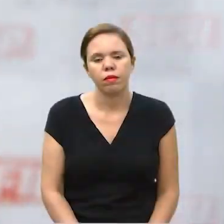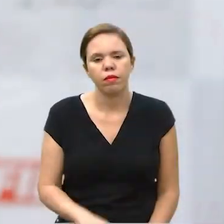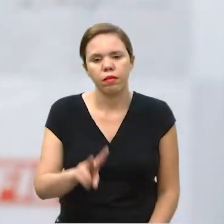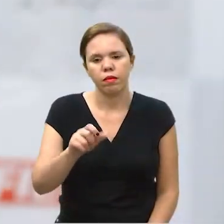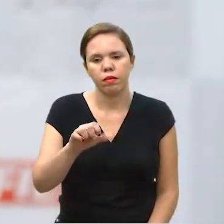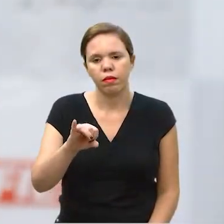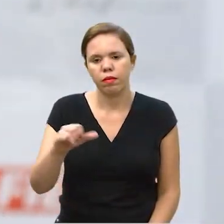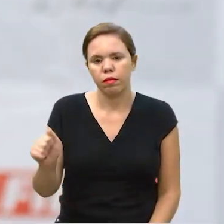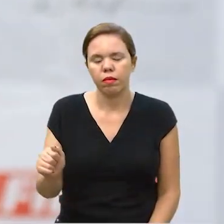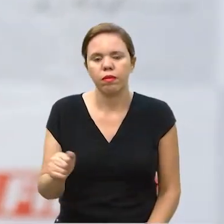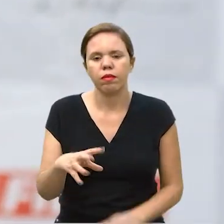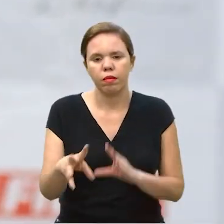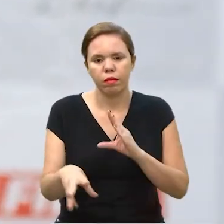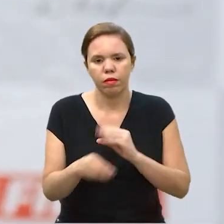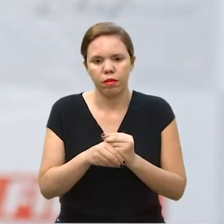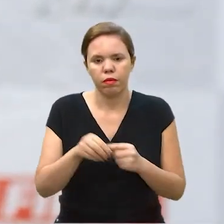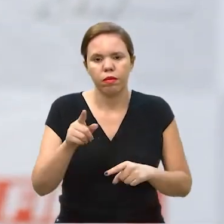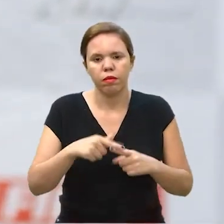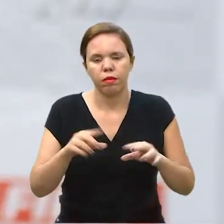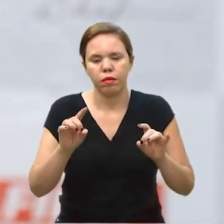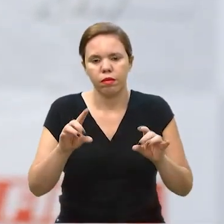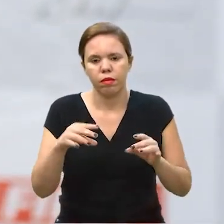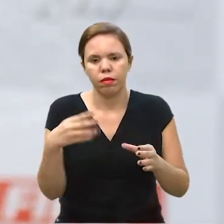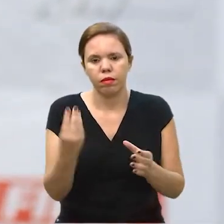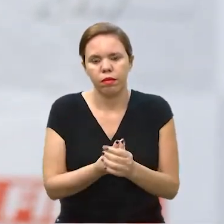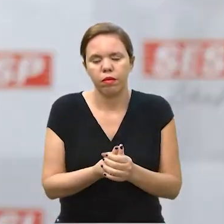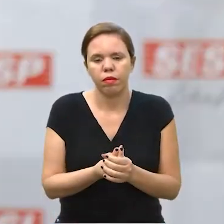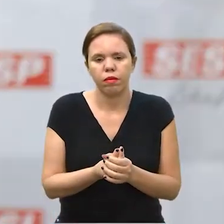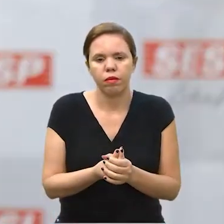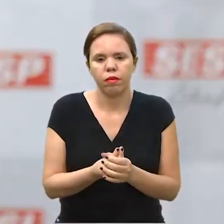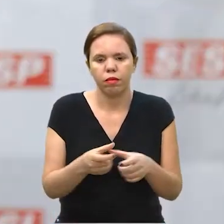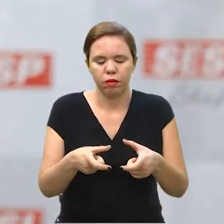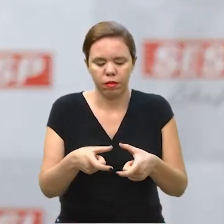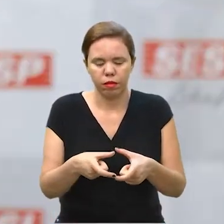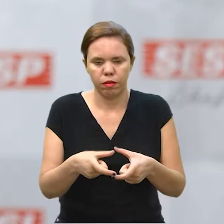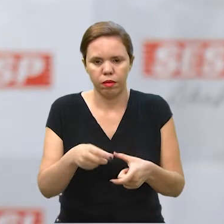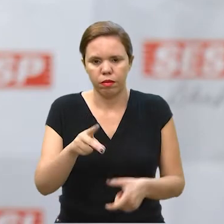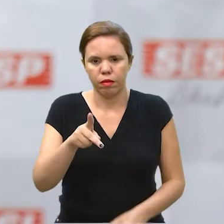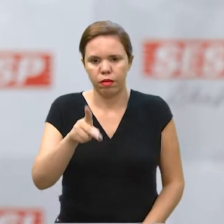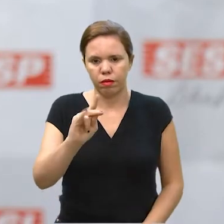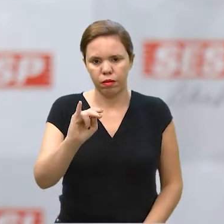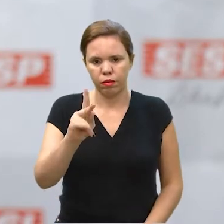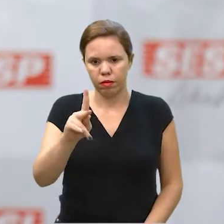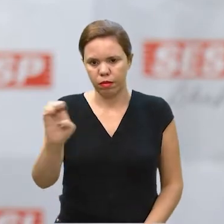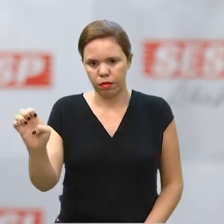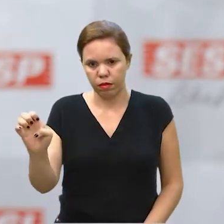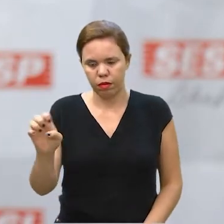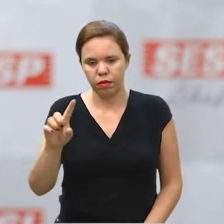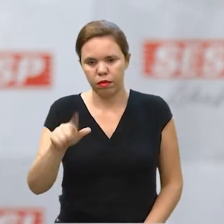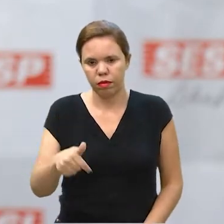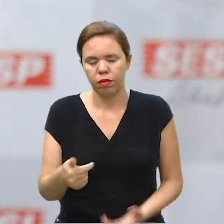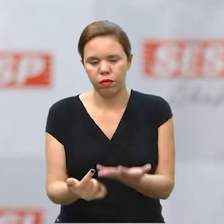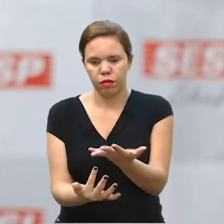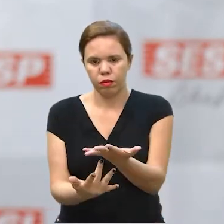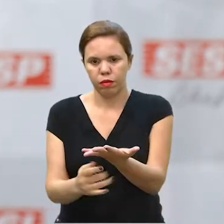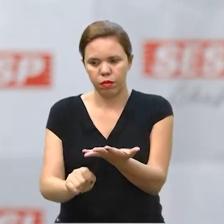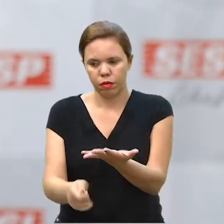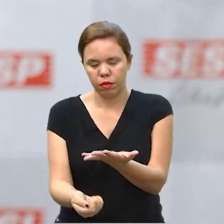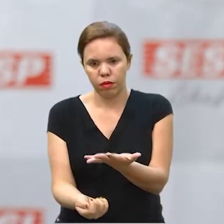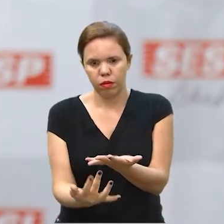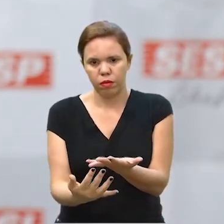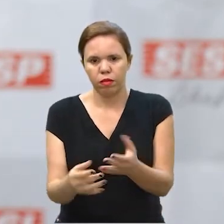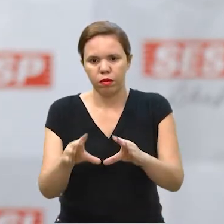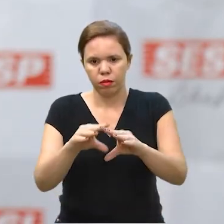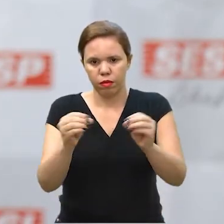Vanessa vai acrescentar um ingrediente especial em sua receita de quibe. A minha receita é um quibe de forno, quibe de